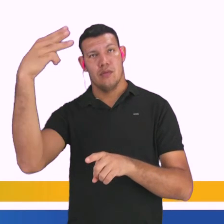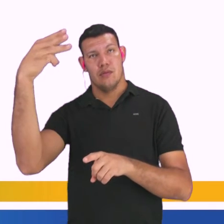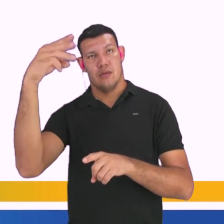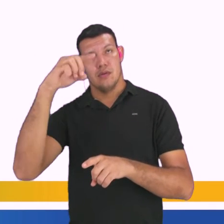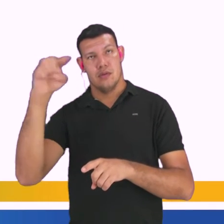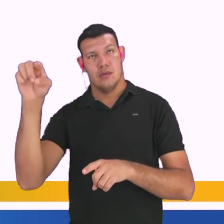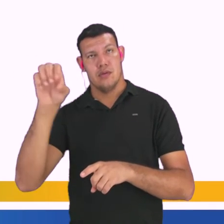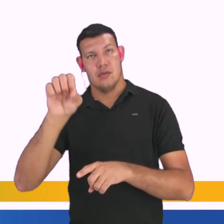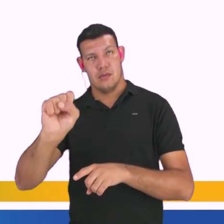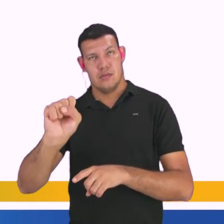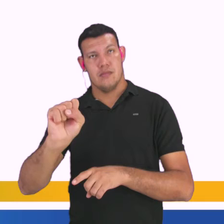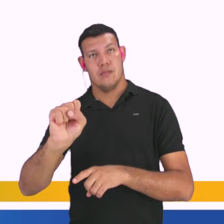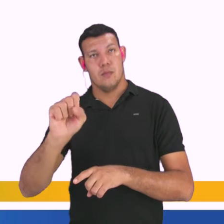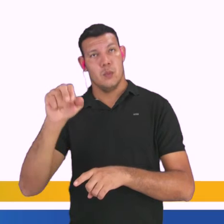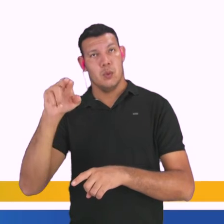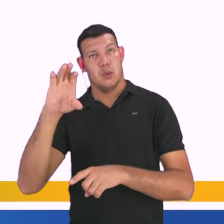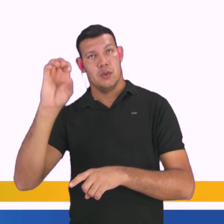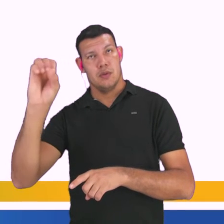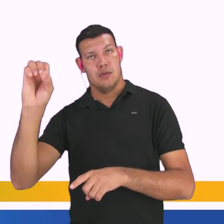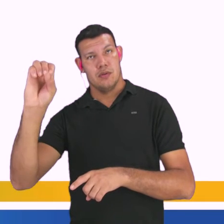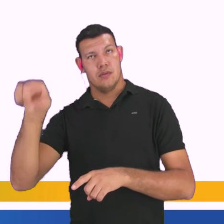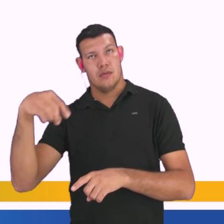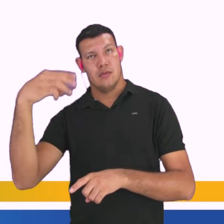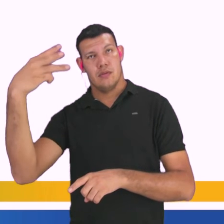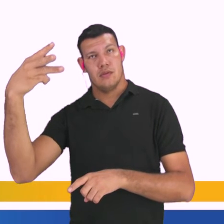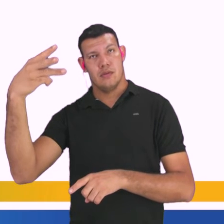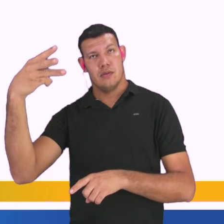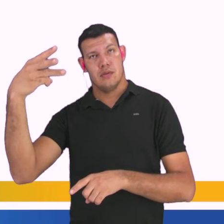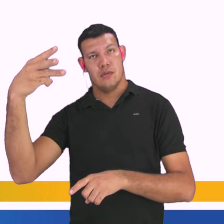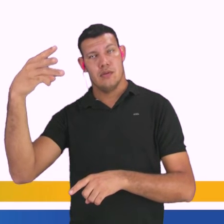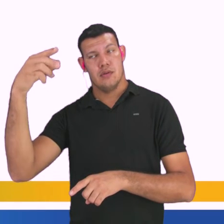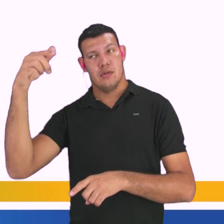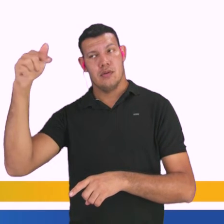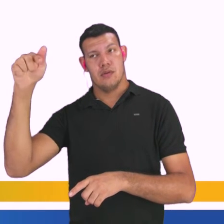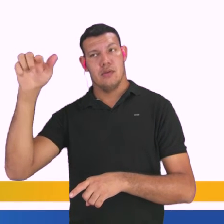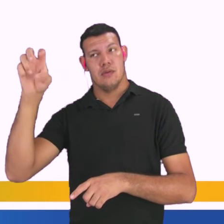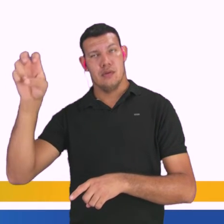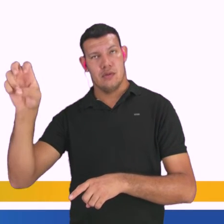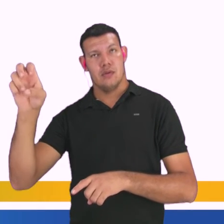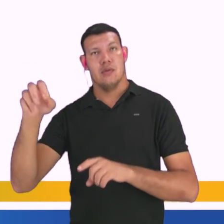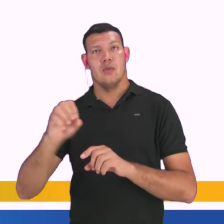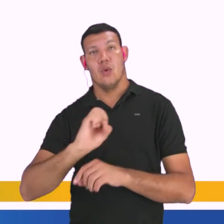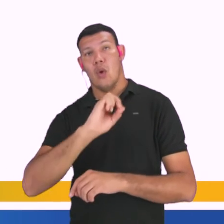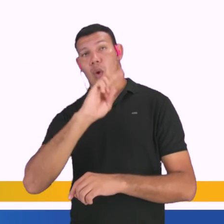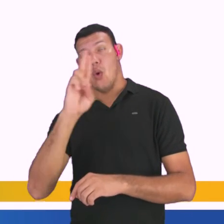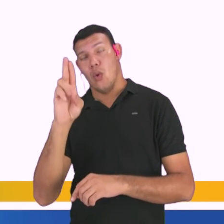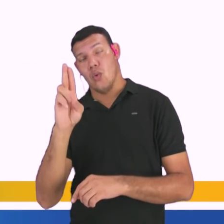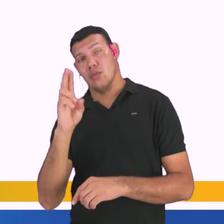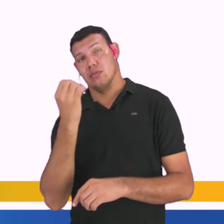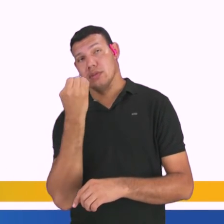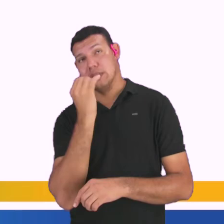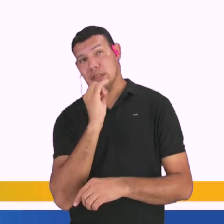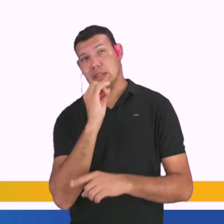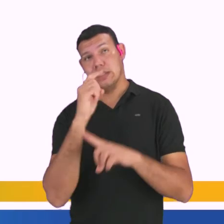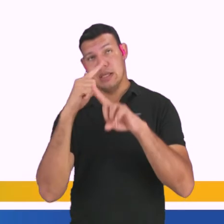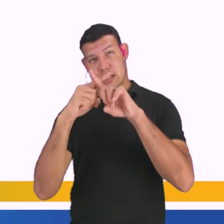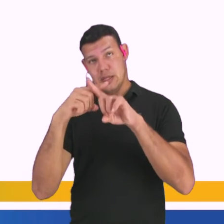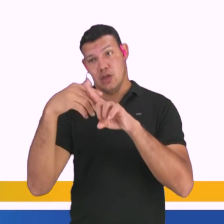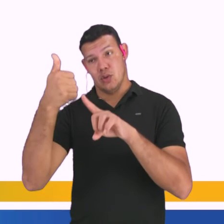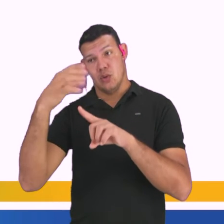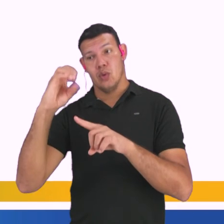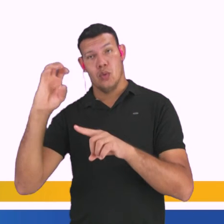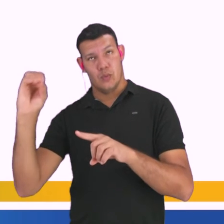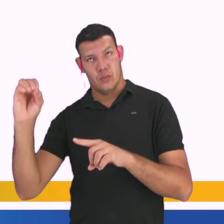nós temos resultado de 37 375 milesi ou se